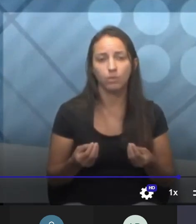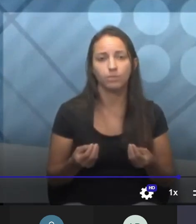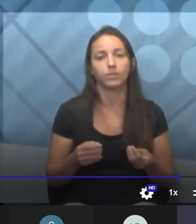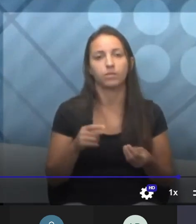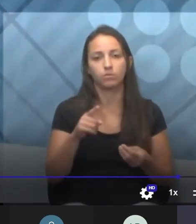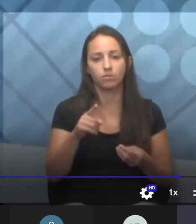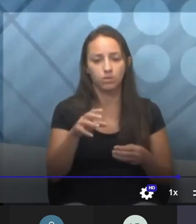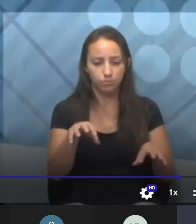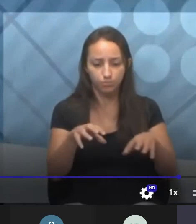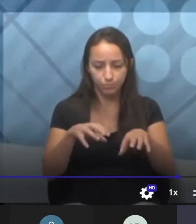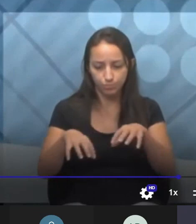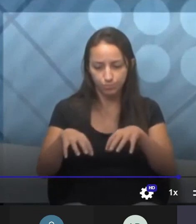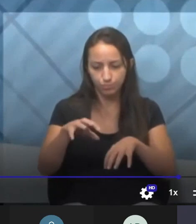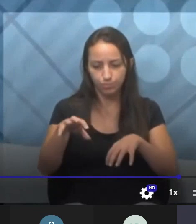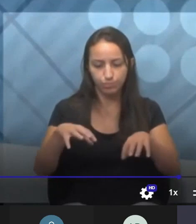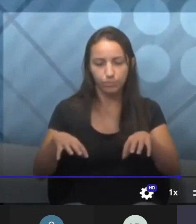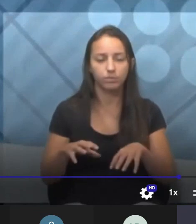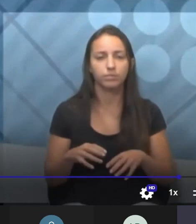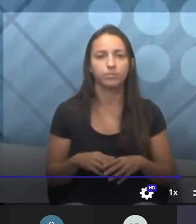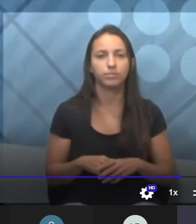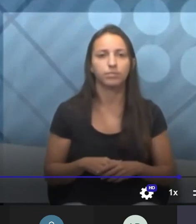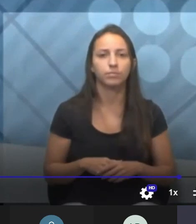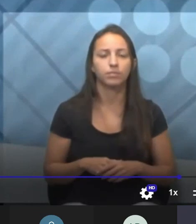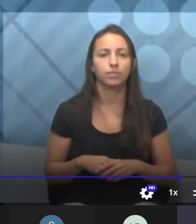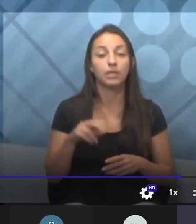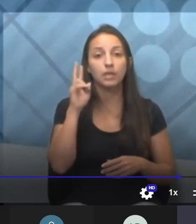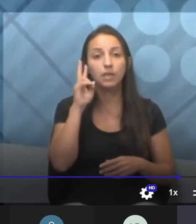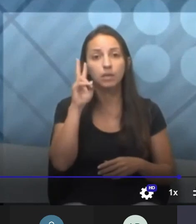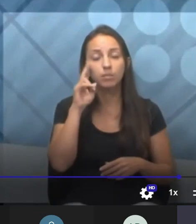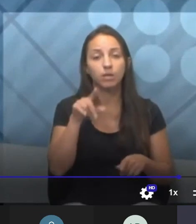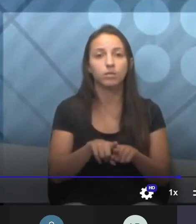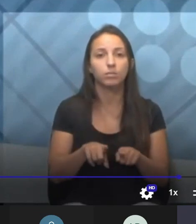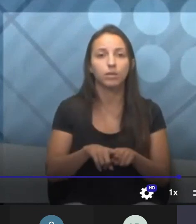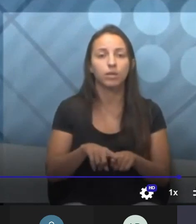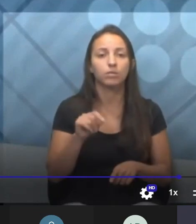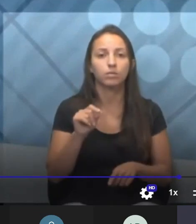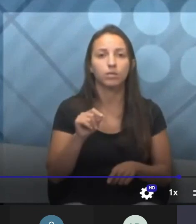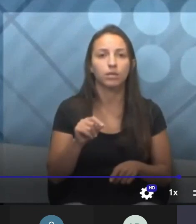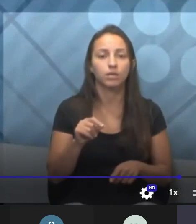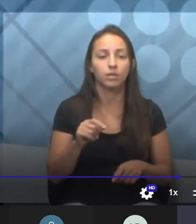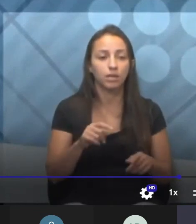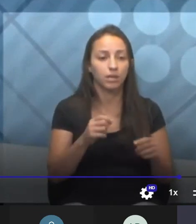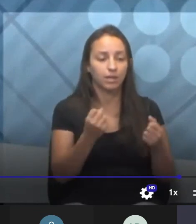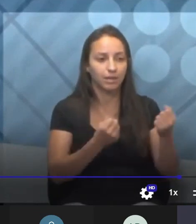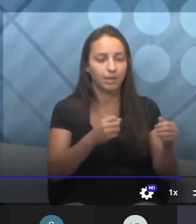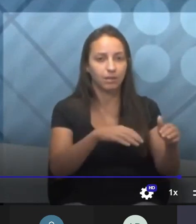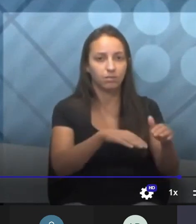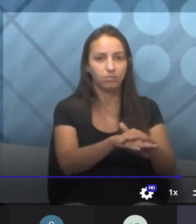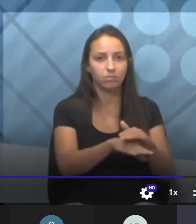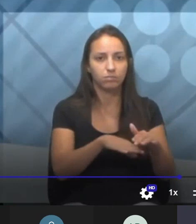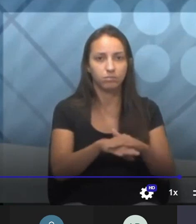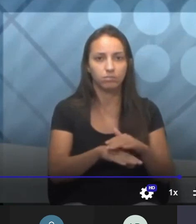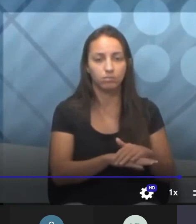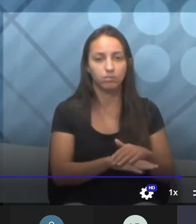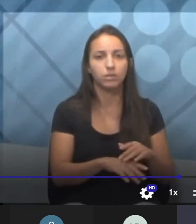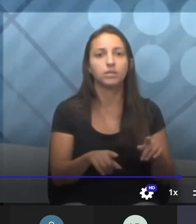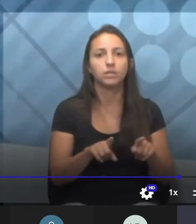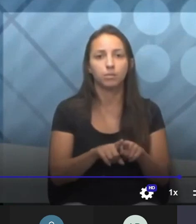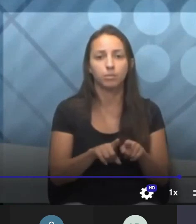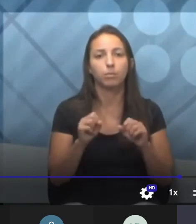você vai compondo toda essa ambientação. Lembrando sempre também, estacionamento também pode ser o acesso